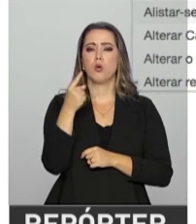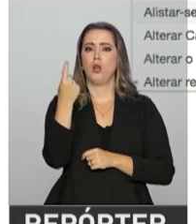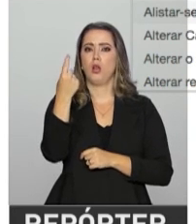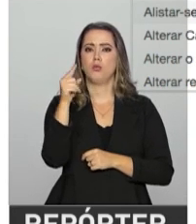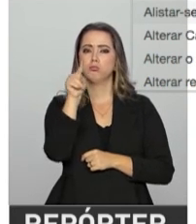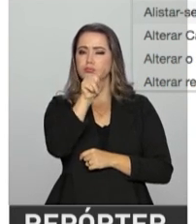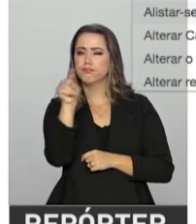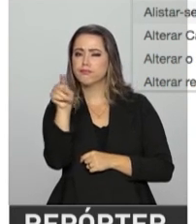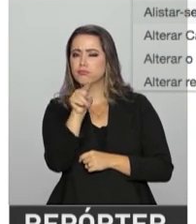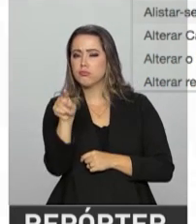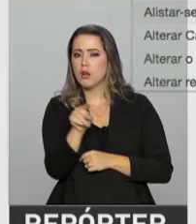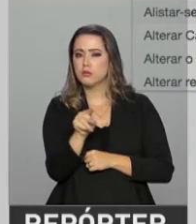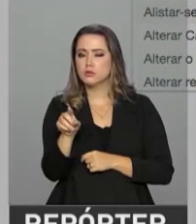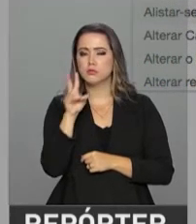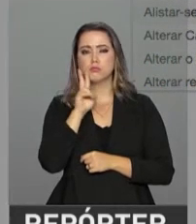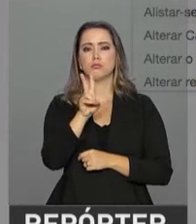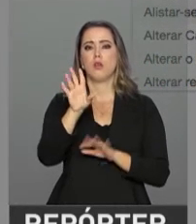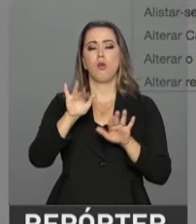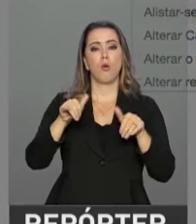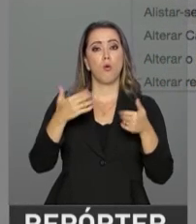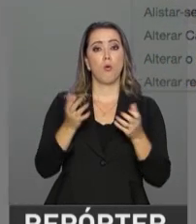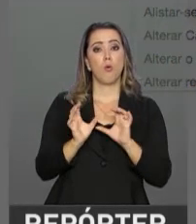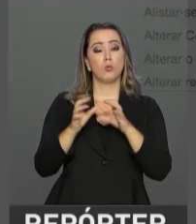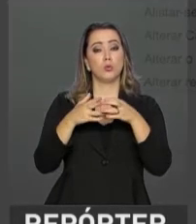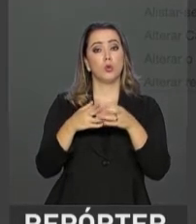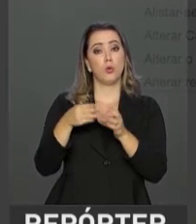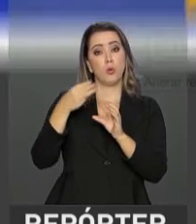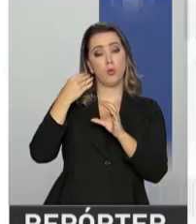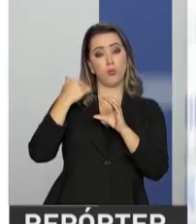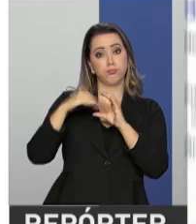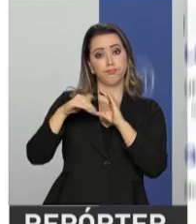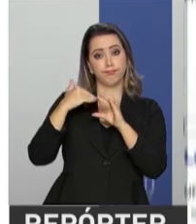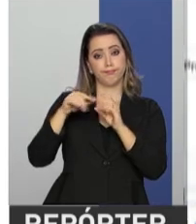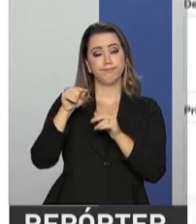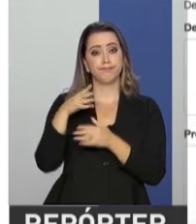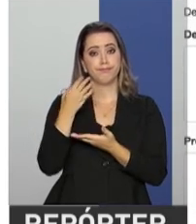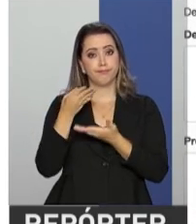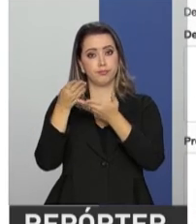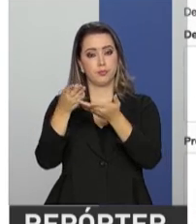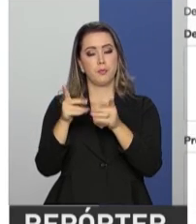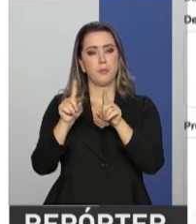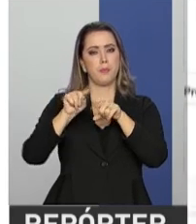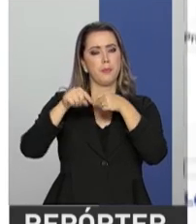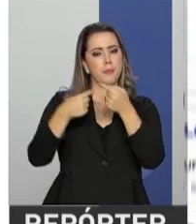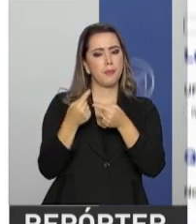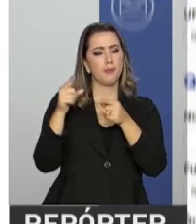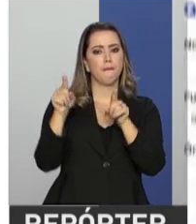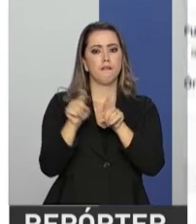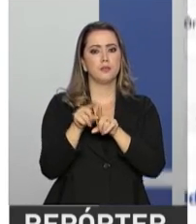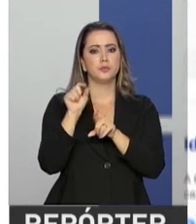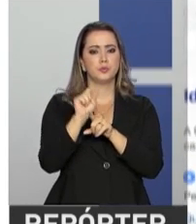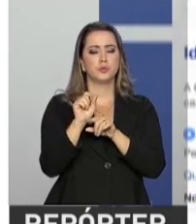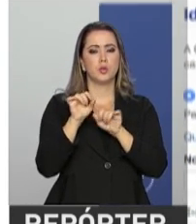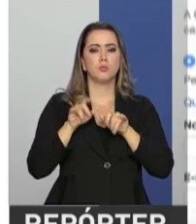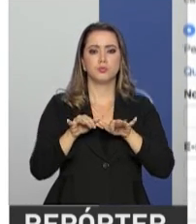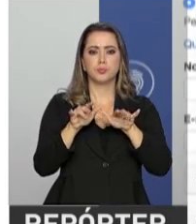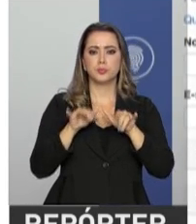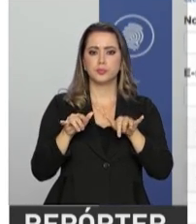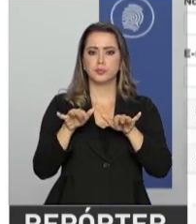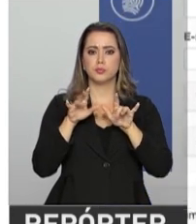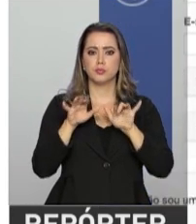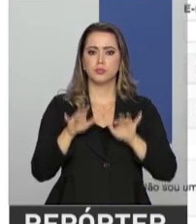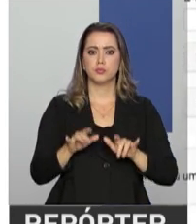qual serviço público ou para qual o órgão quer enviar à manifestação o próximo passo é preencher o formulário